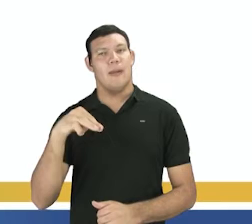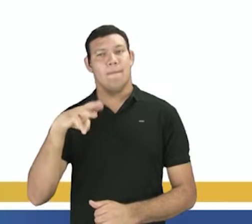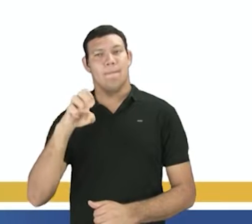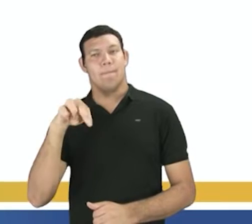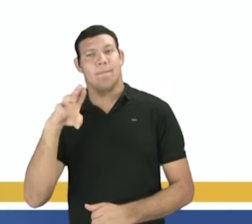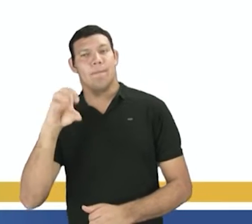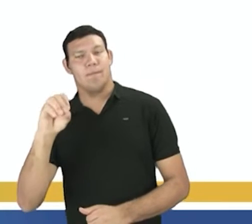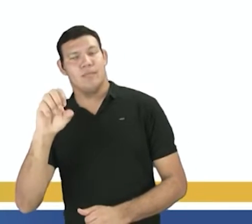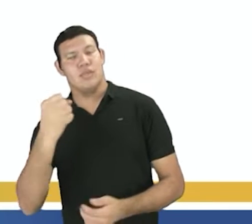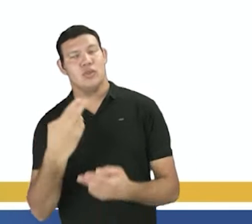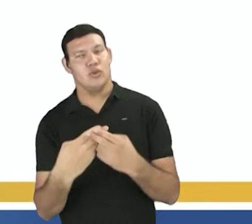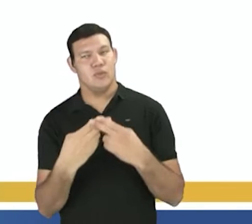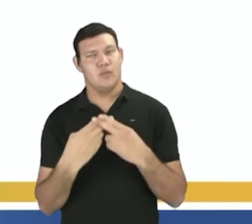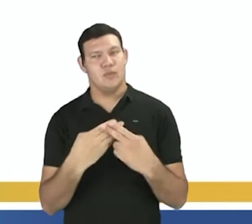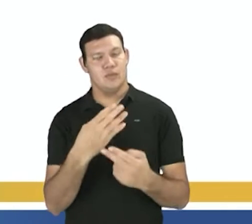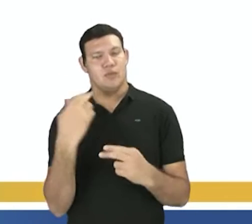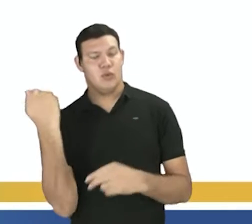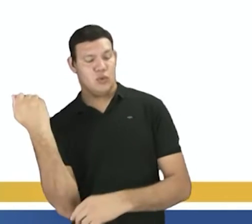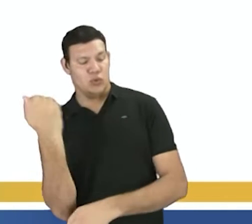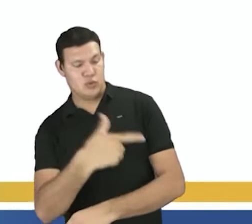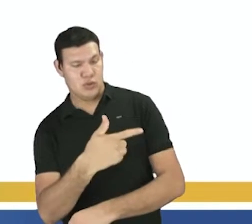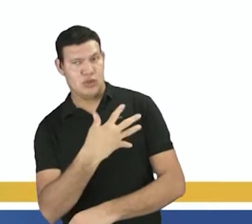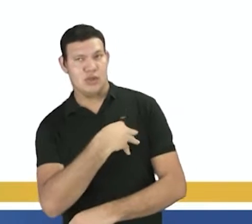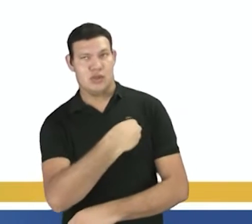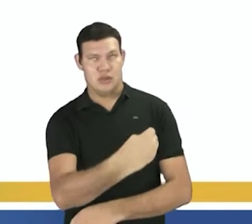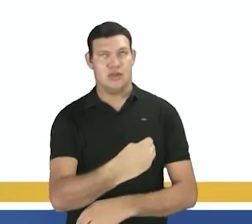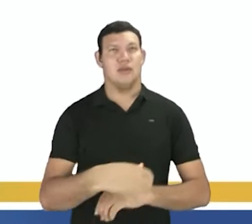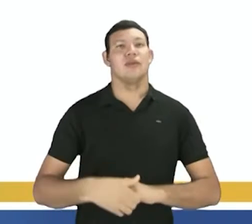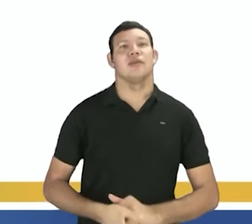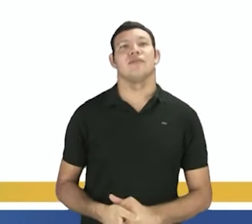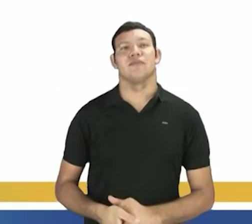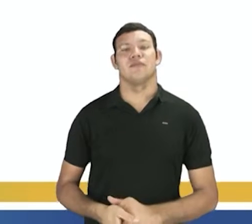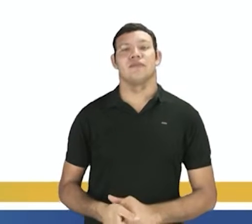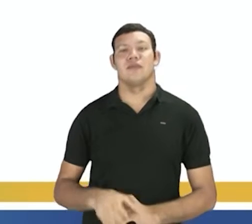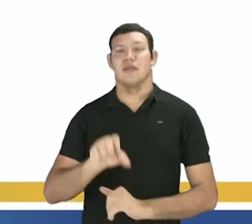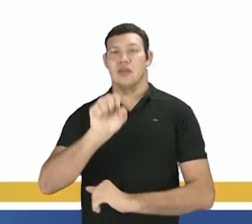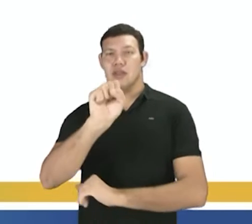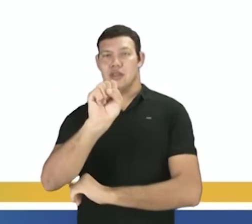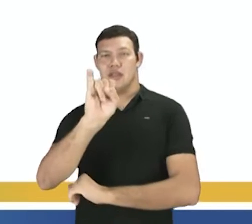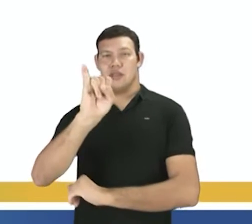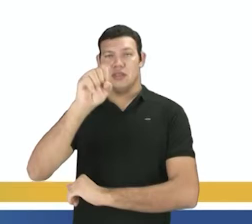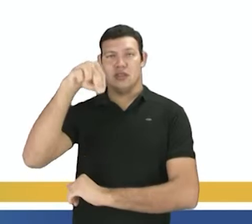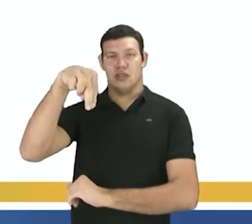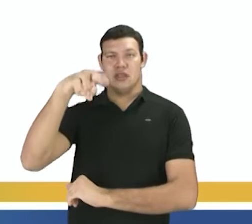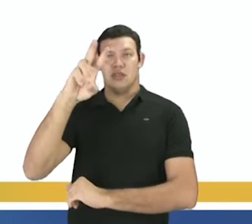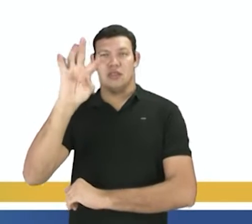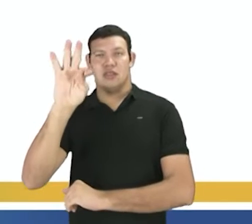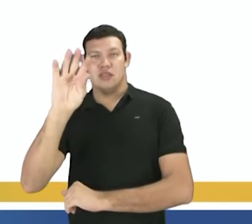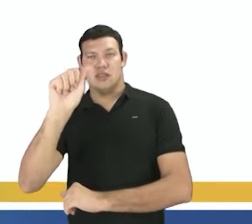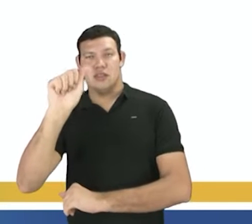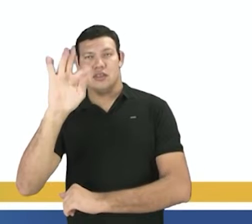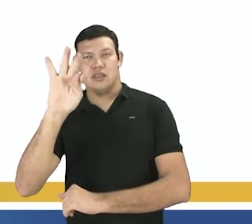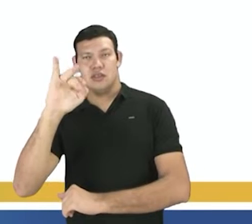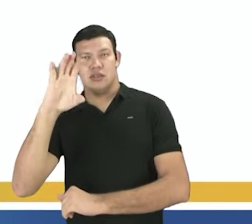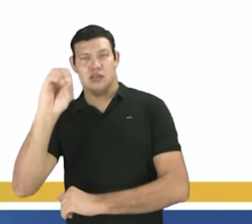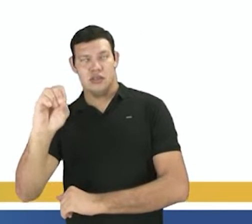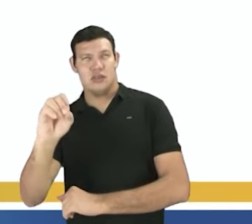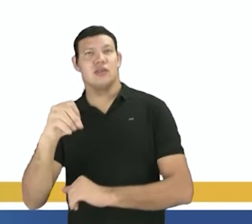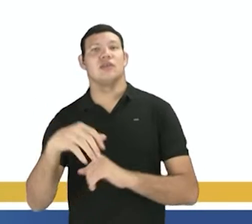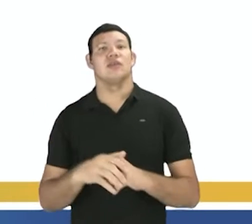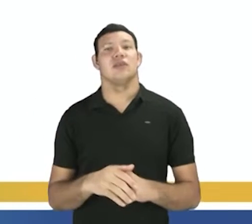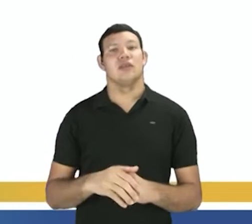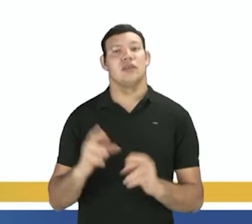Seguindo. Advérbio do ponto de vista sintático. O advérbio refere-se a um verbo, a